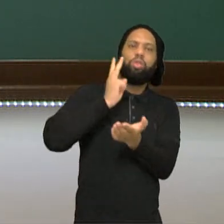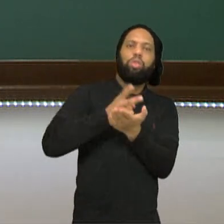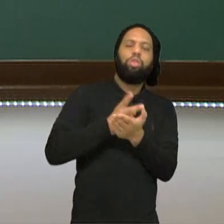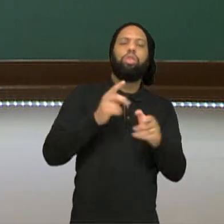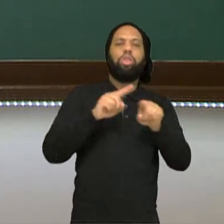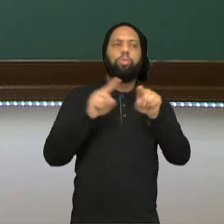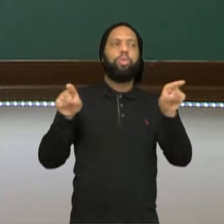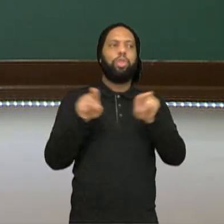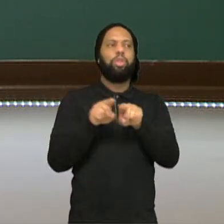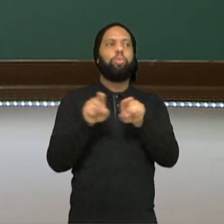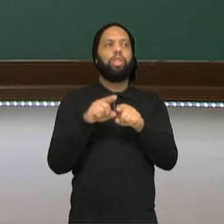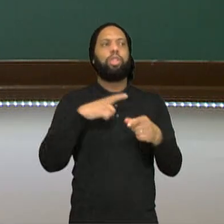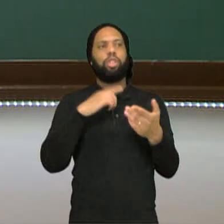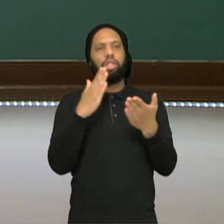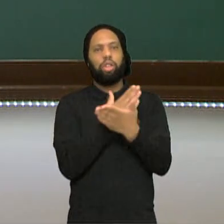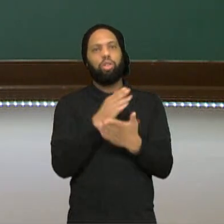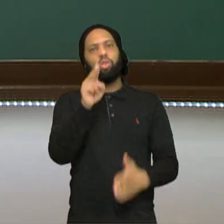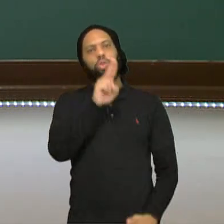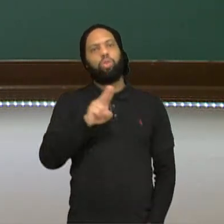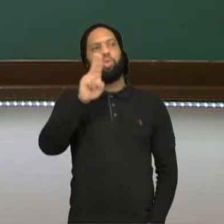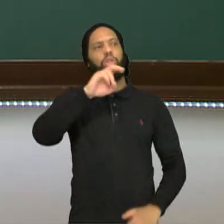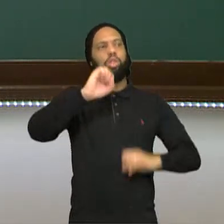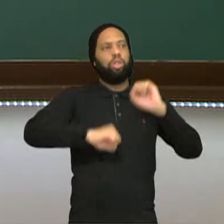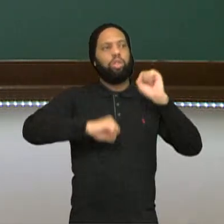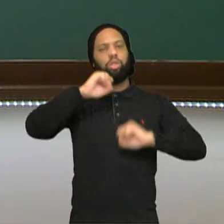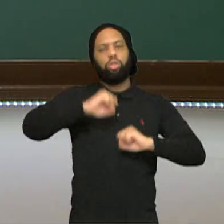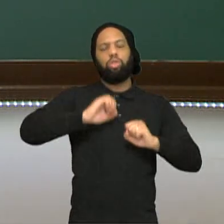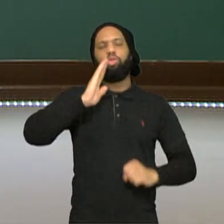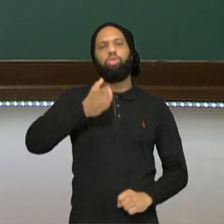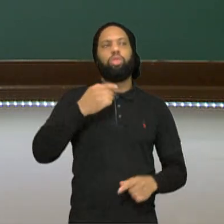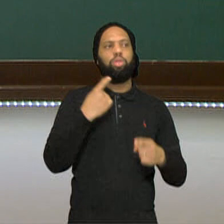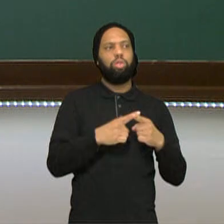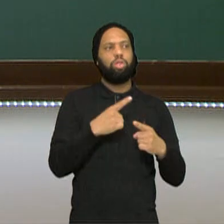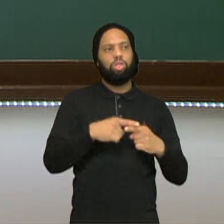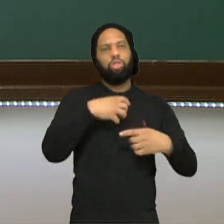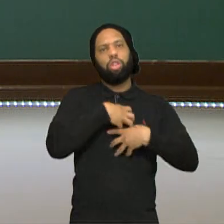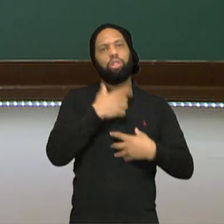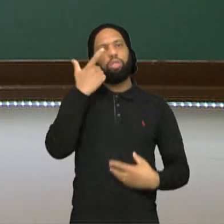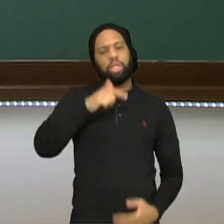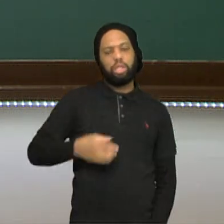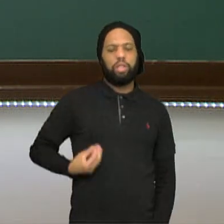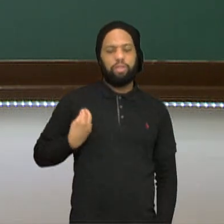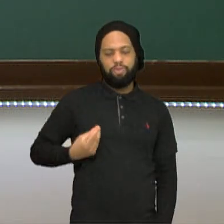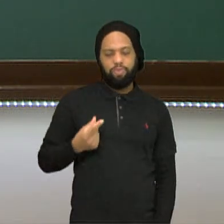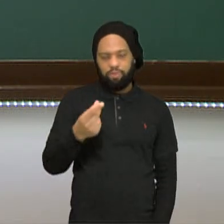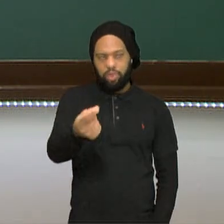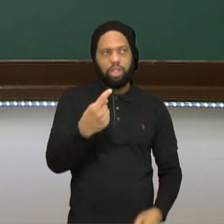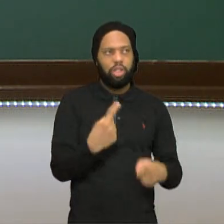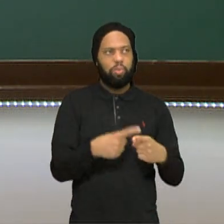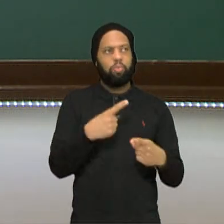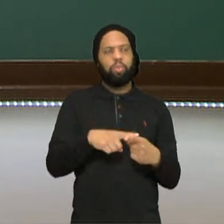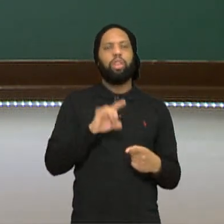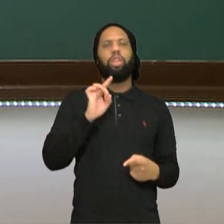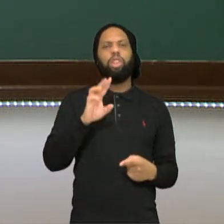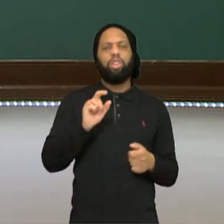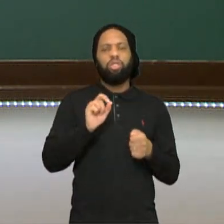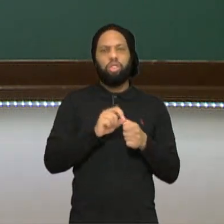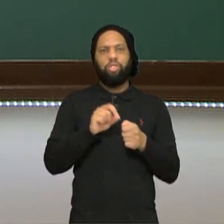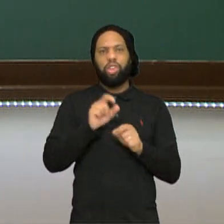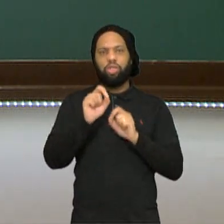também alguns utilizam da tinta industrializada. Até por uma questão de sobrevivência, vender as suas cestarias, né? E